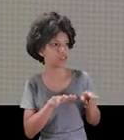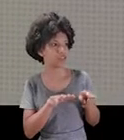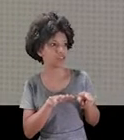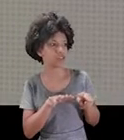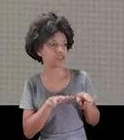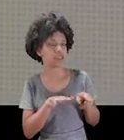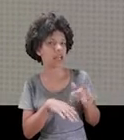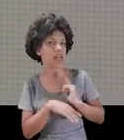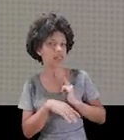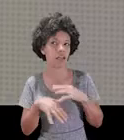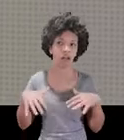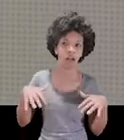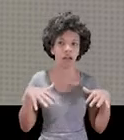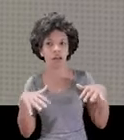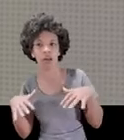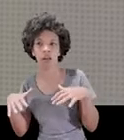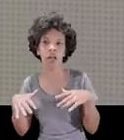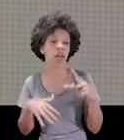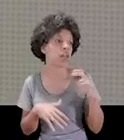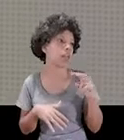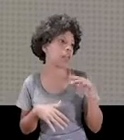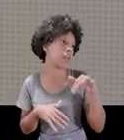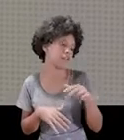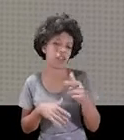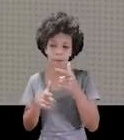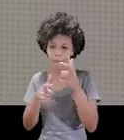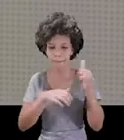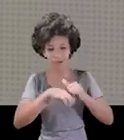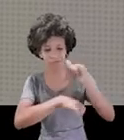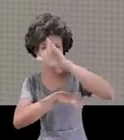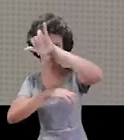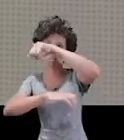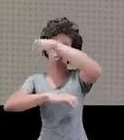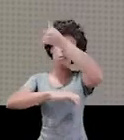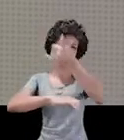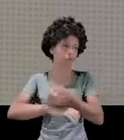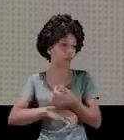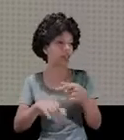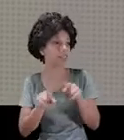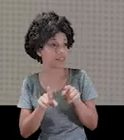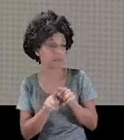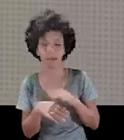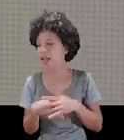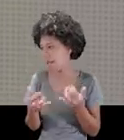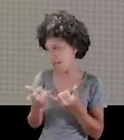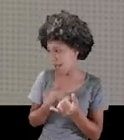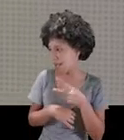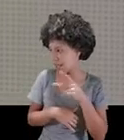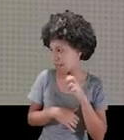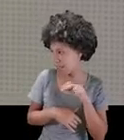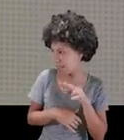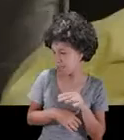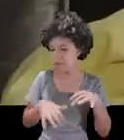um fantasma de quê Porque já derrubou várias aviões esse piloto já derrubou